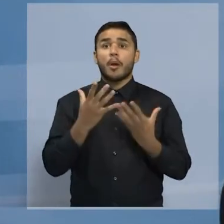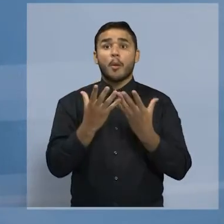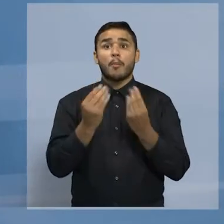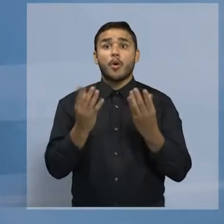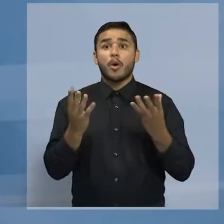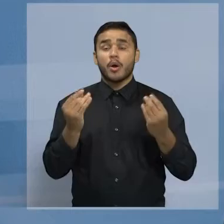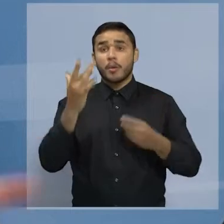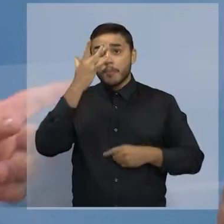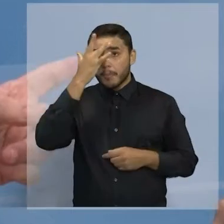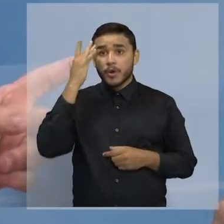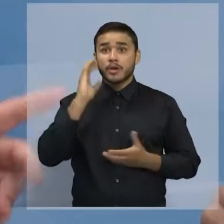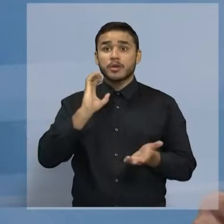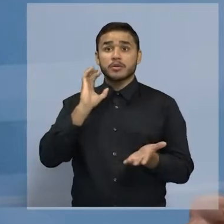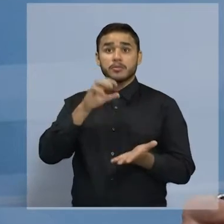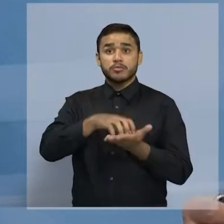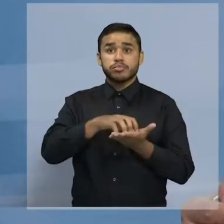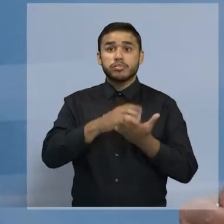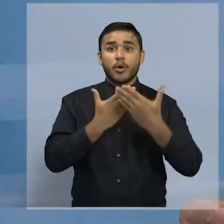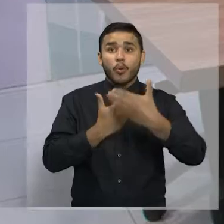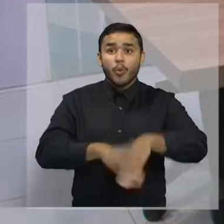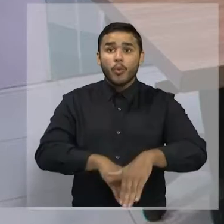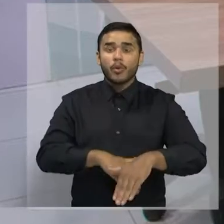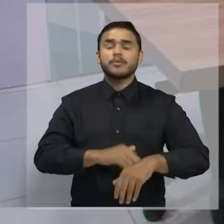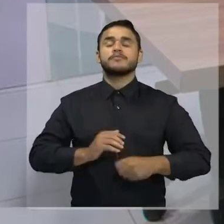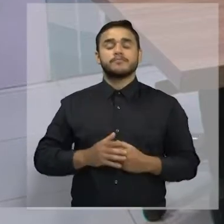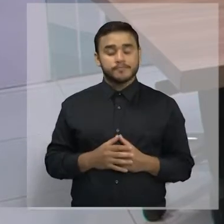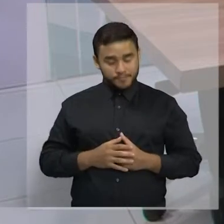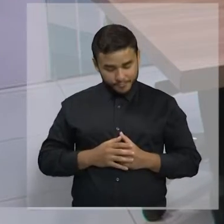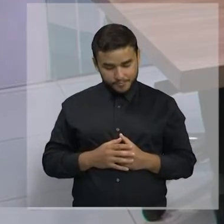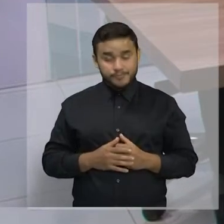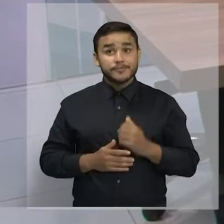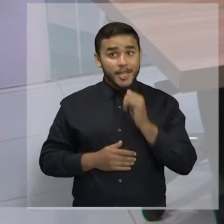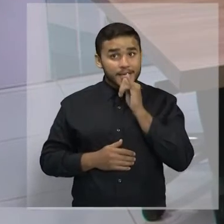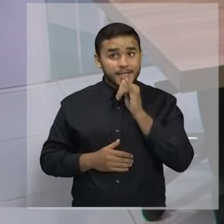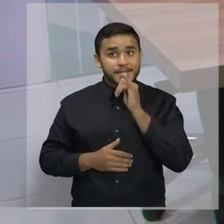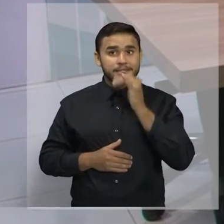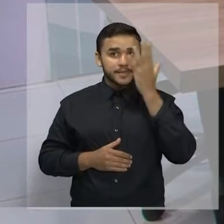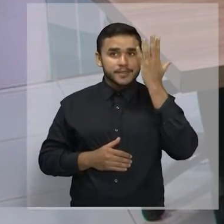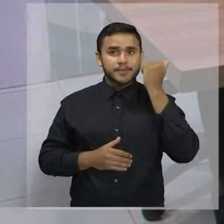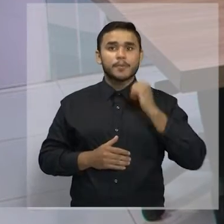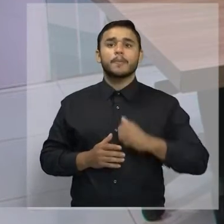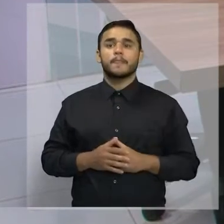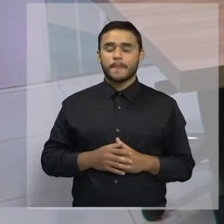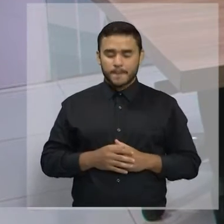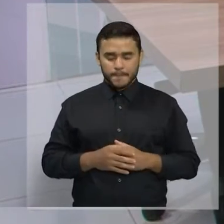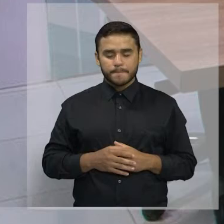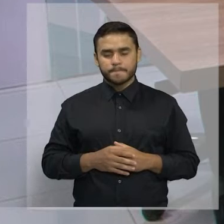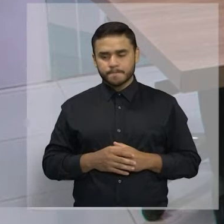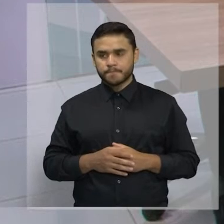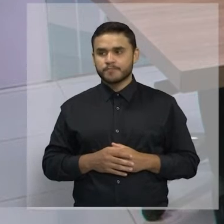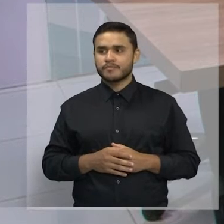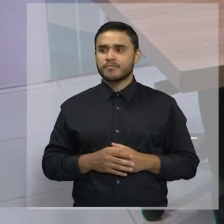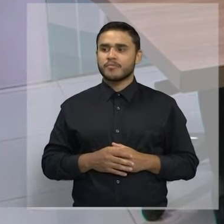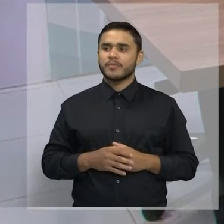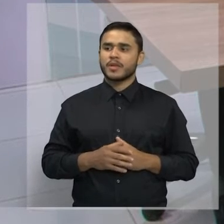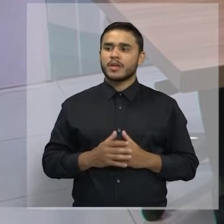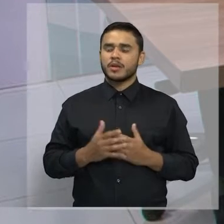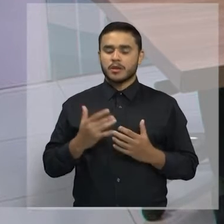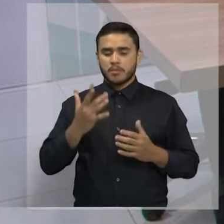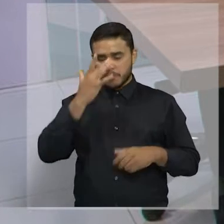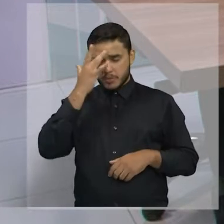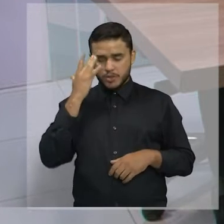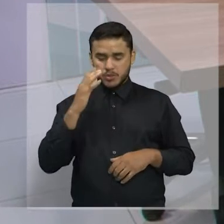milhares de servidores, lembra? Sim. Né? Que estavam numa situação